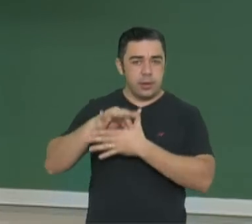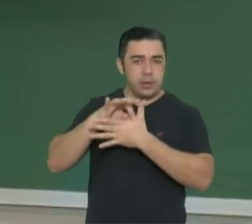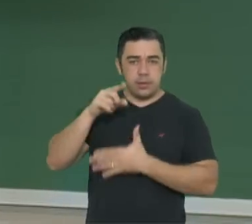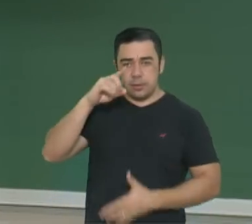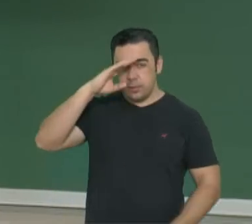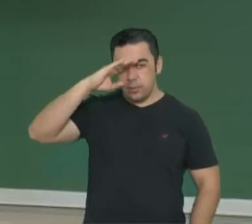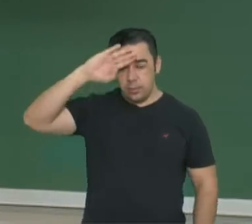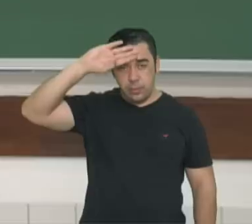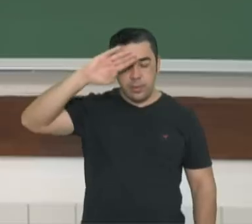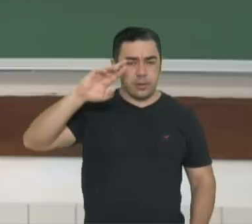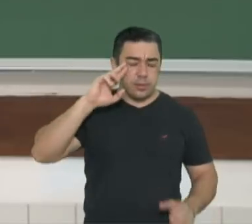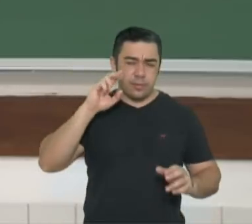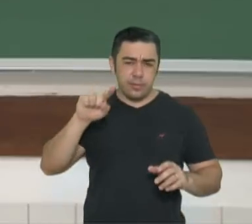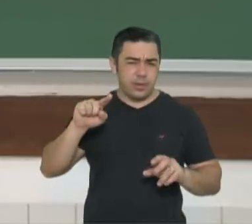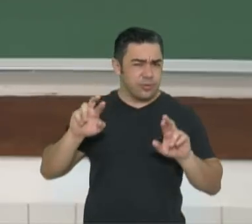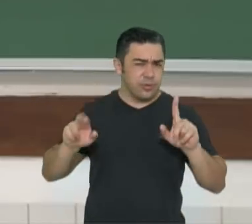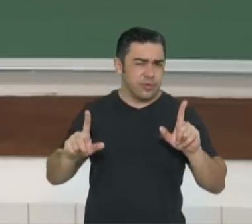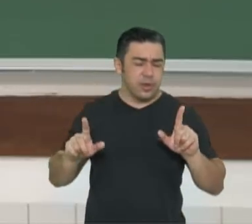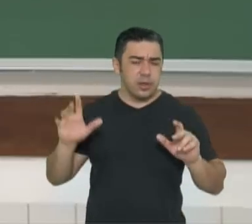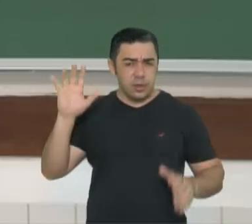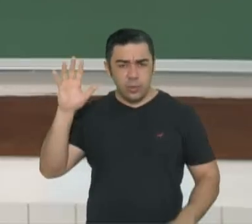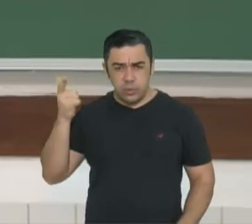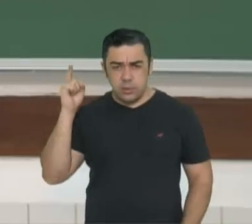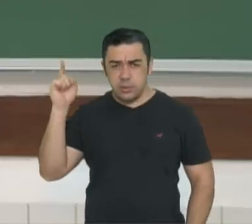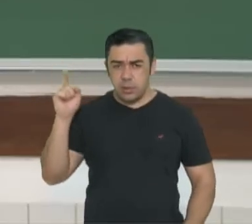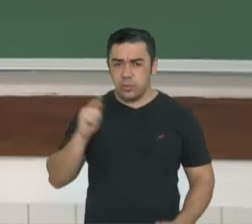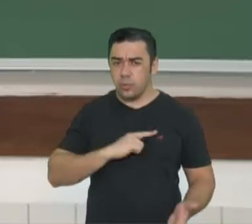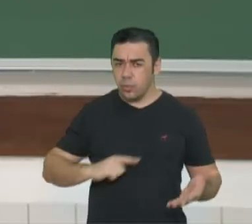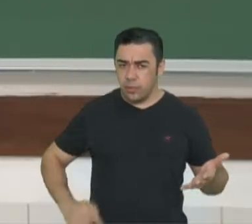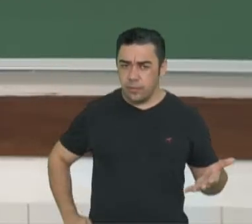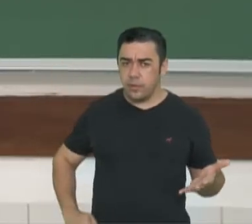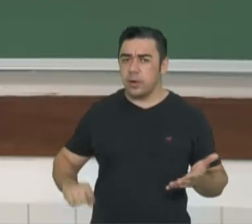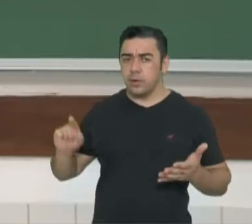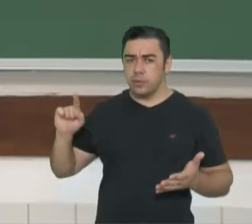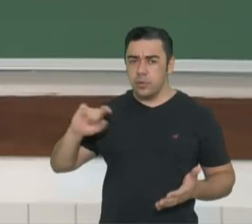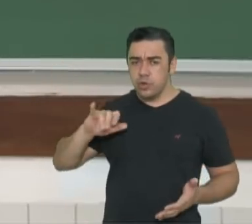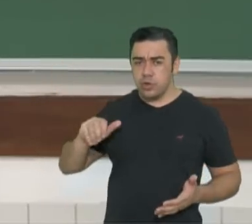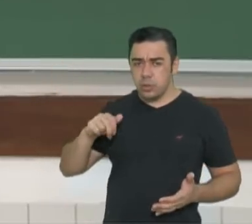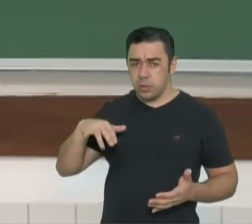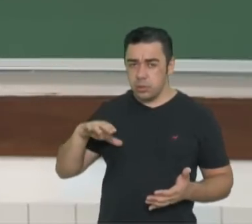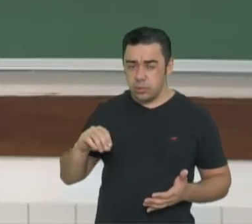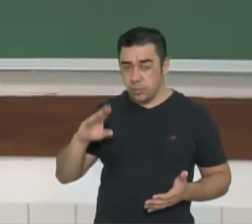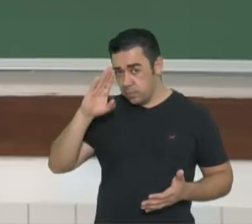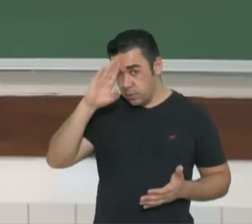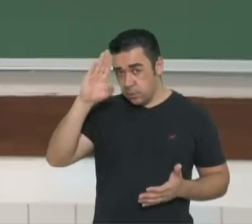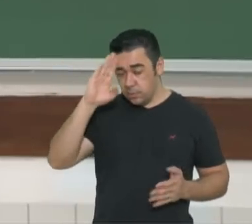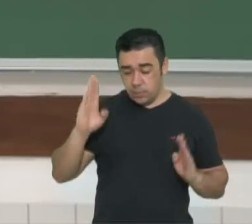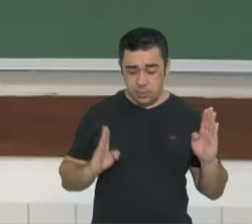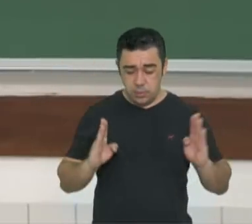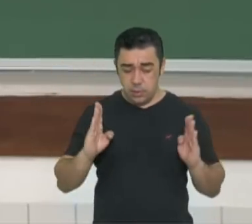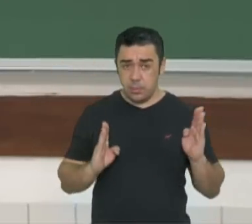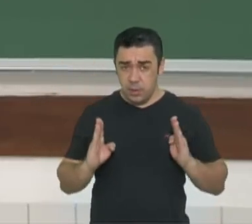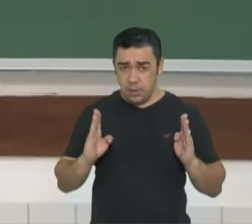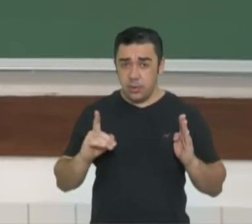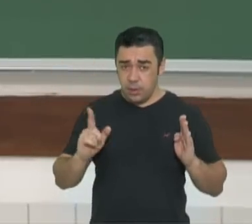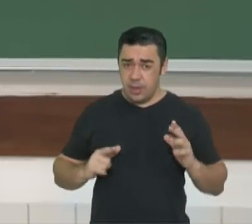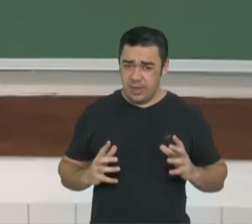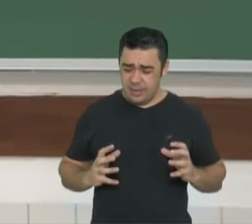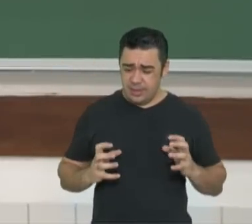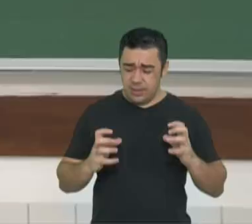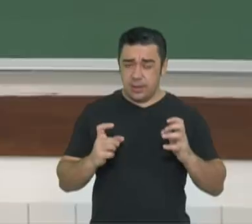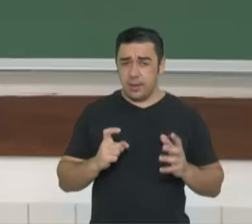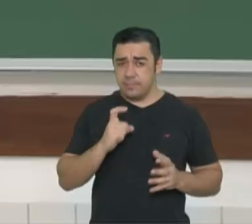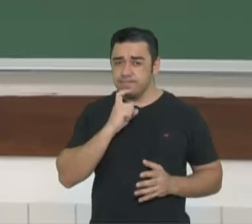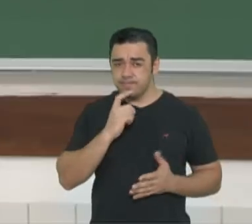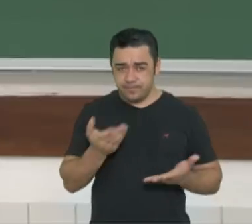situações diferentes acontecendo no governo do Jânio Quadros, principalmente nesse contexto de Guerra Fria, essa ideia da